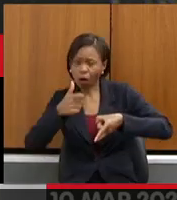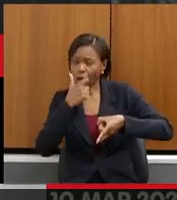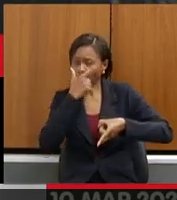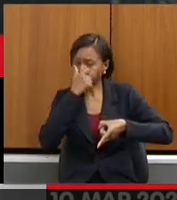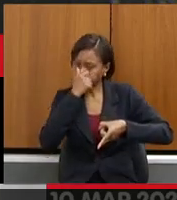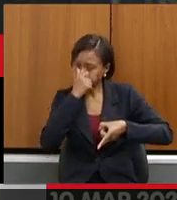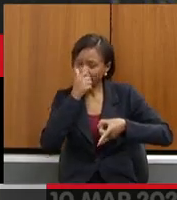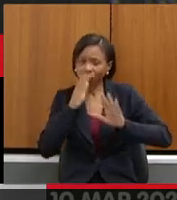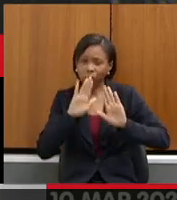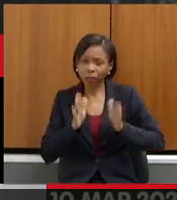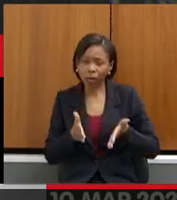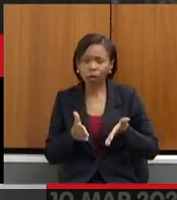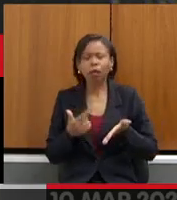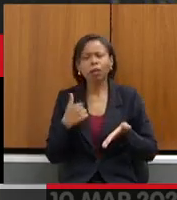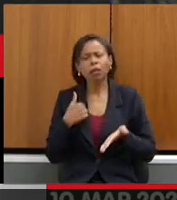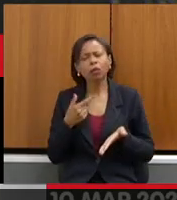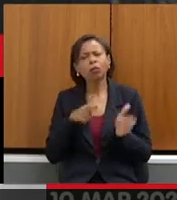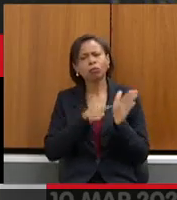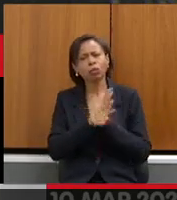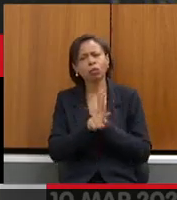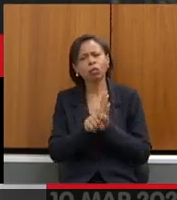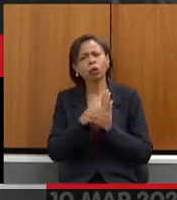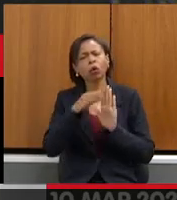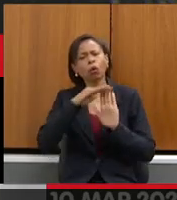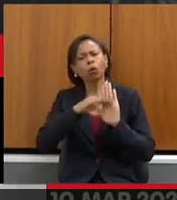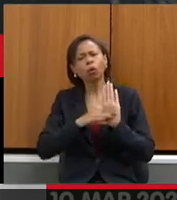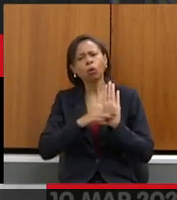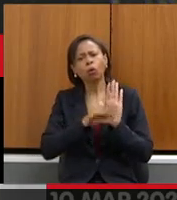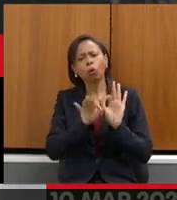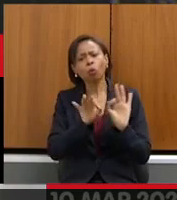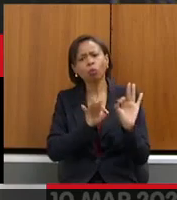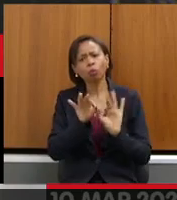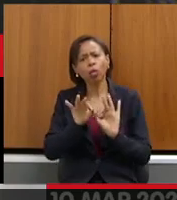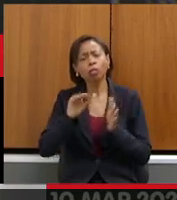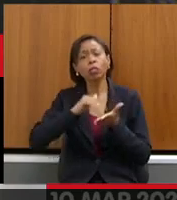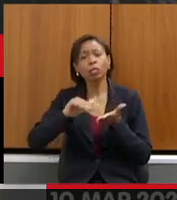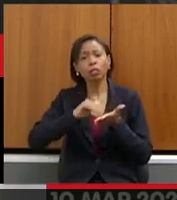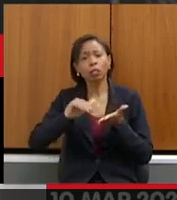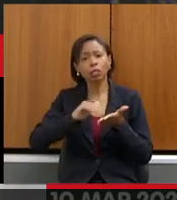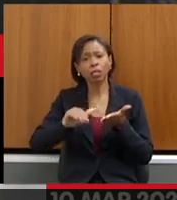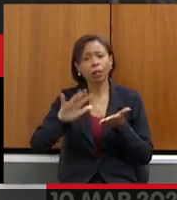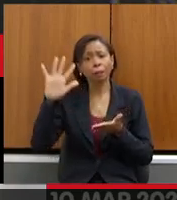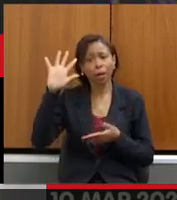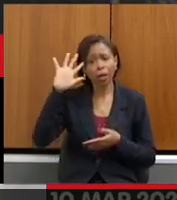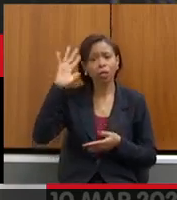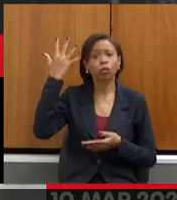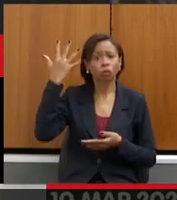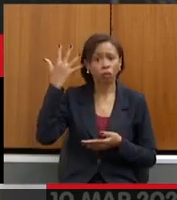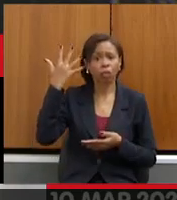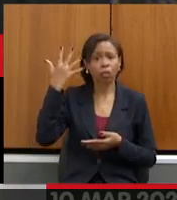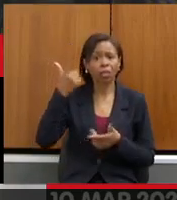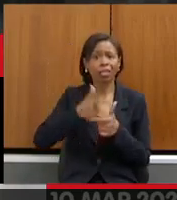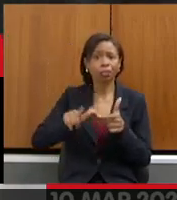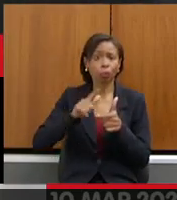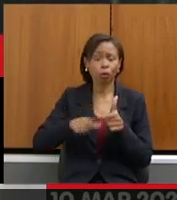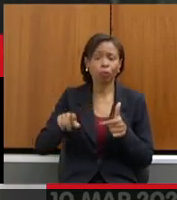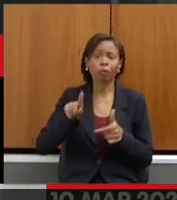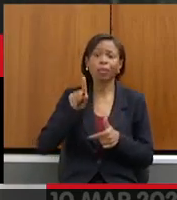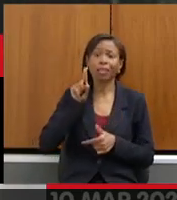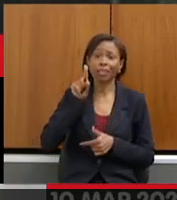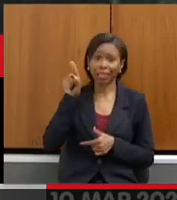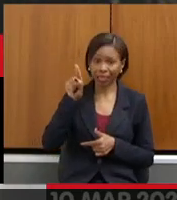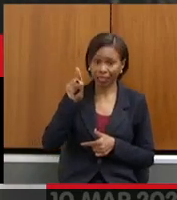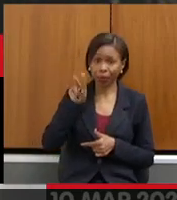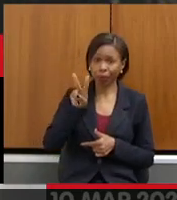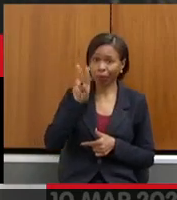aí eu gostaria de saber qual que é o plano da secretaria para resolver essa situação lá no